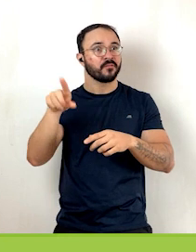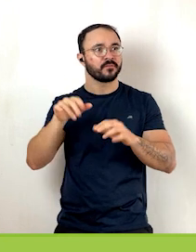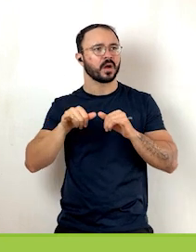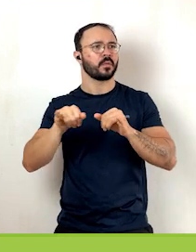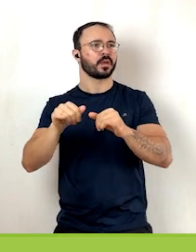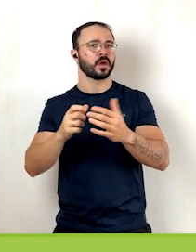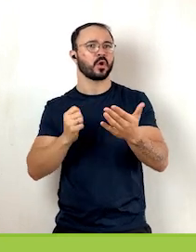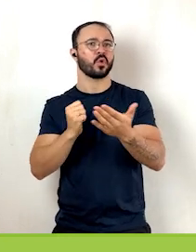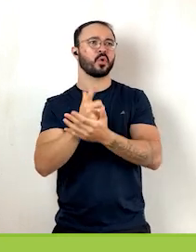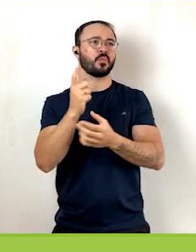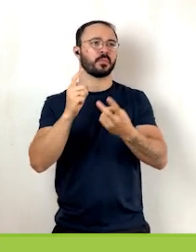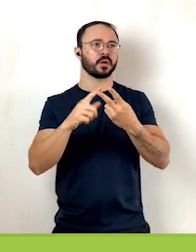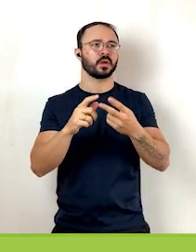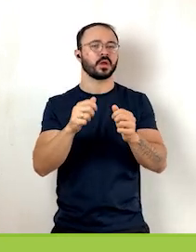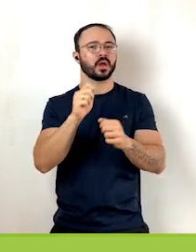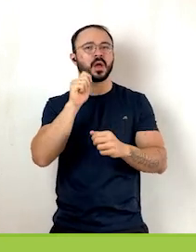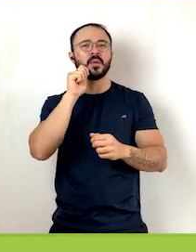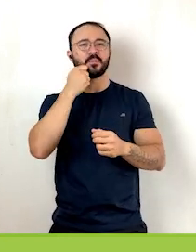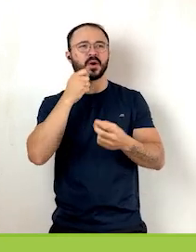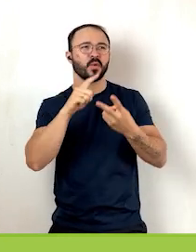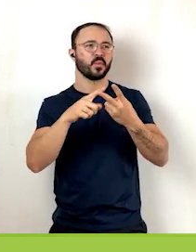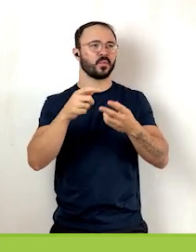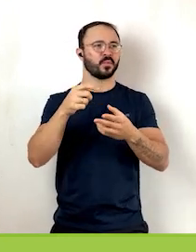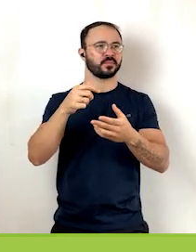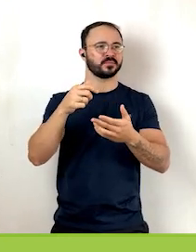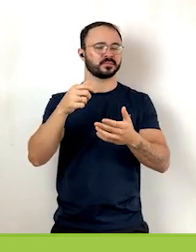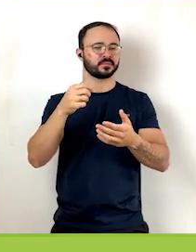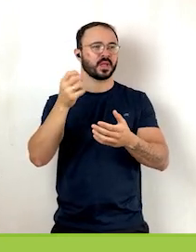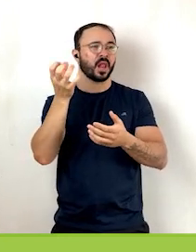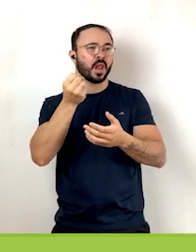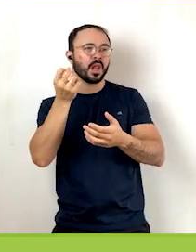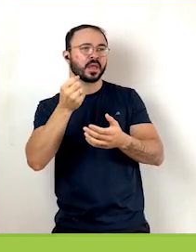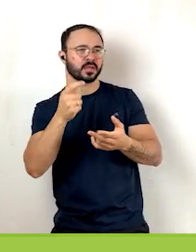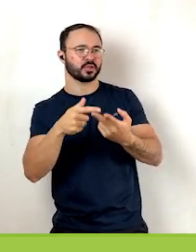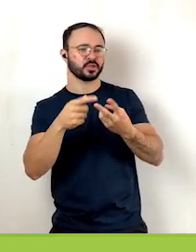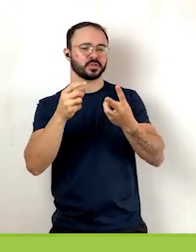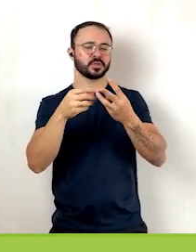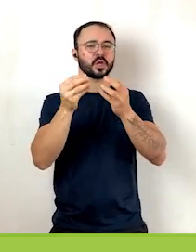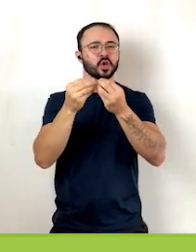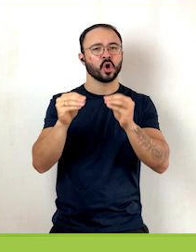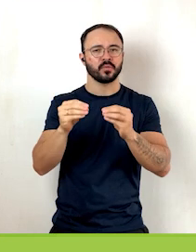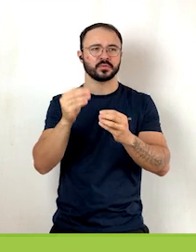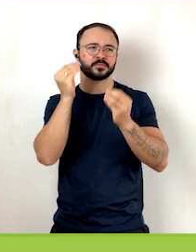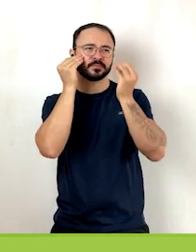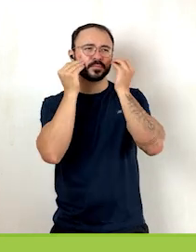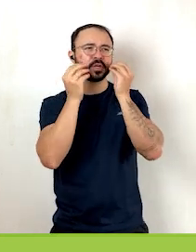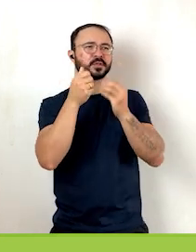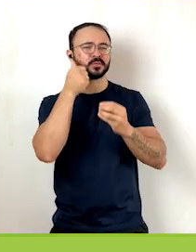e compre pão leite e ovos por favor Beijos Mamãe